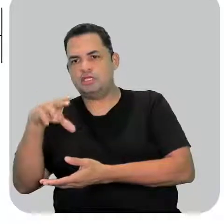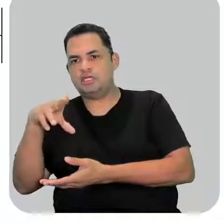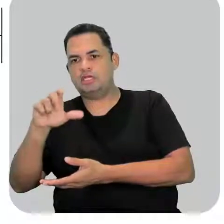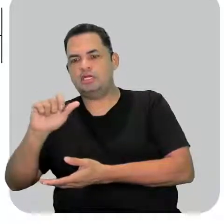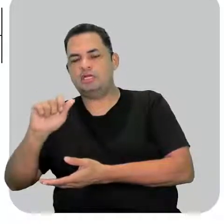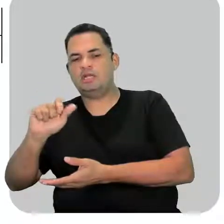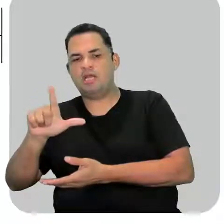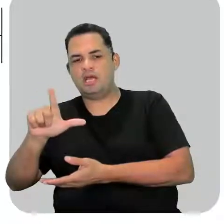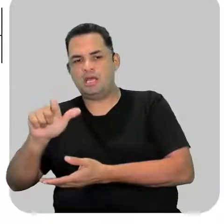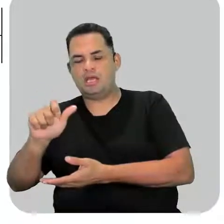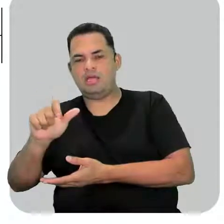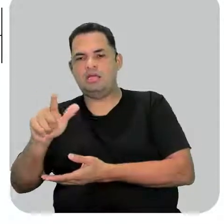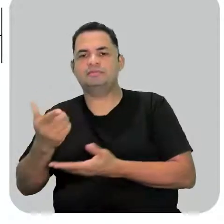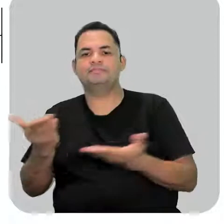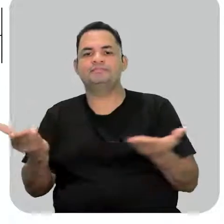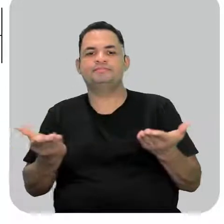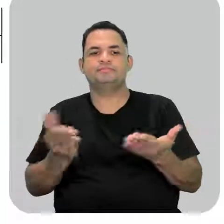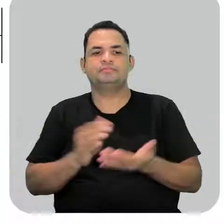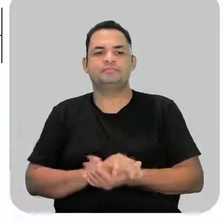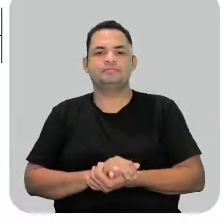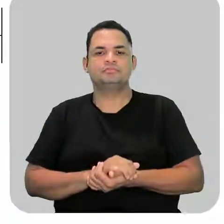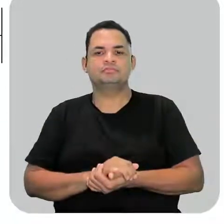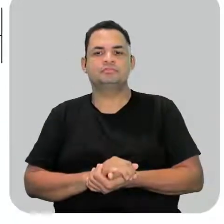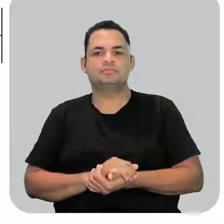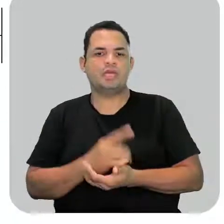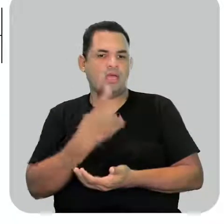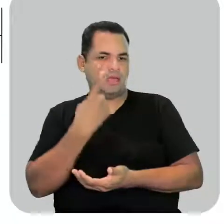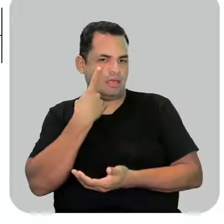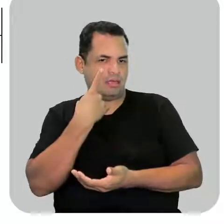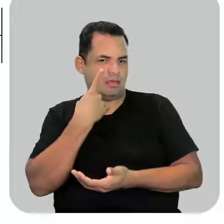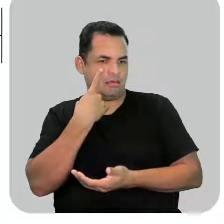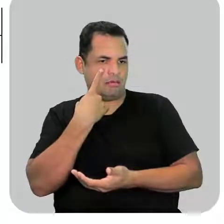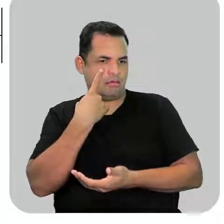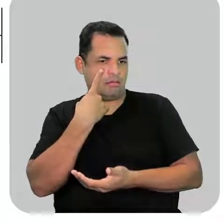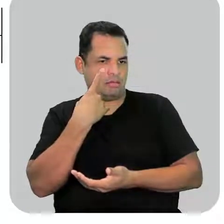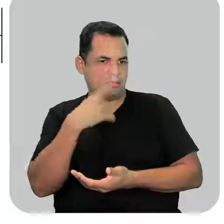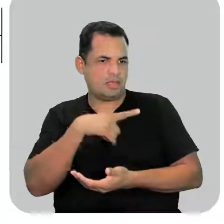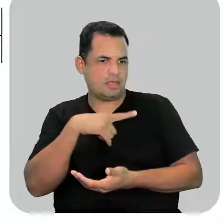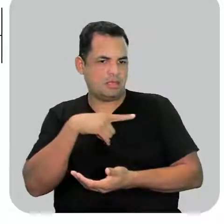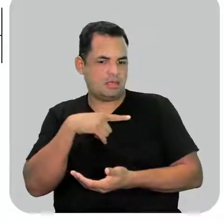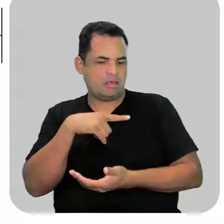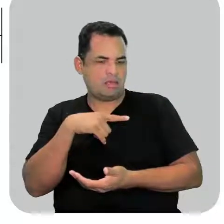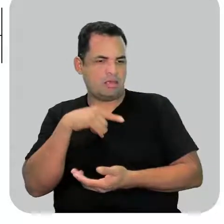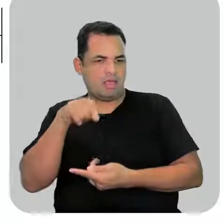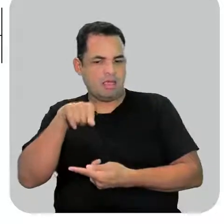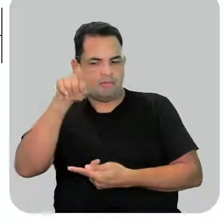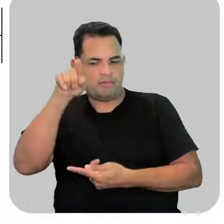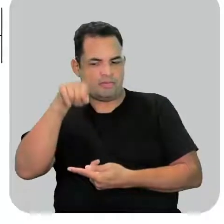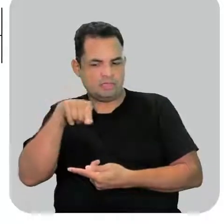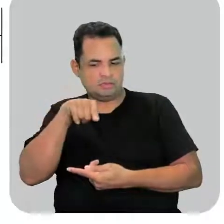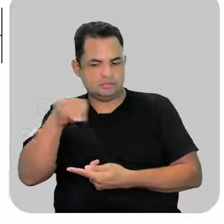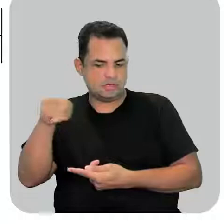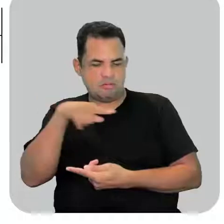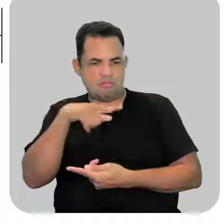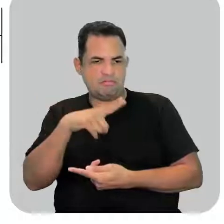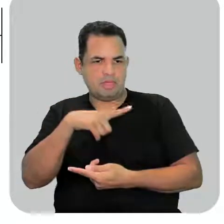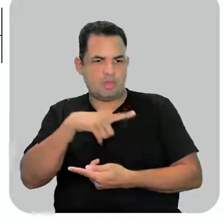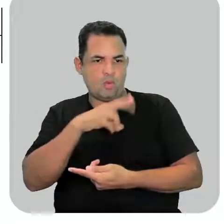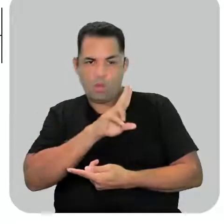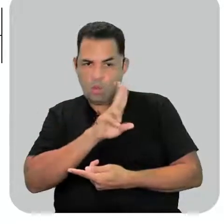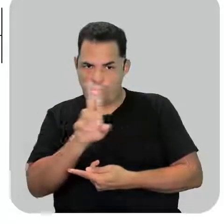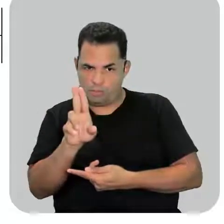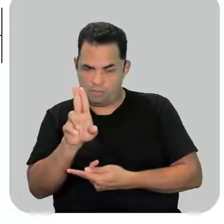uma cadeia orgânica, eu vejo primeiro, se tiver ramificação, vai vir o nome da ramificação,